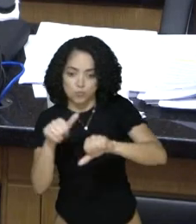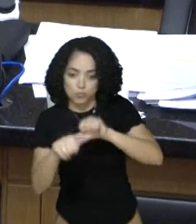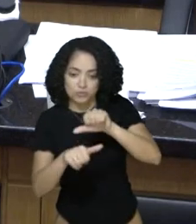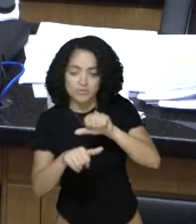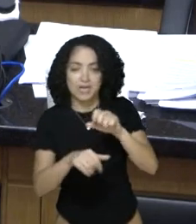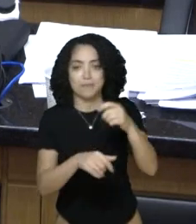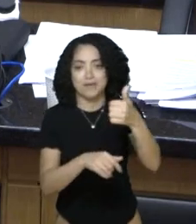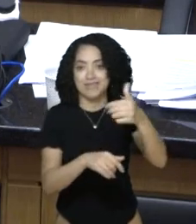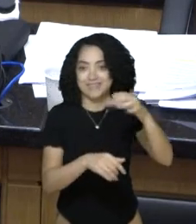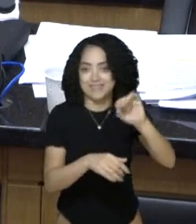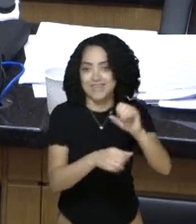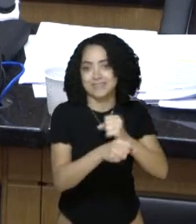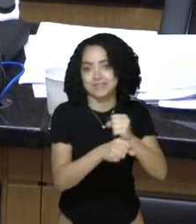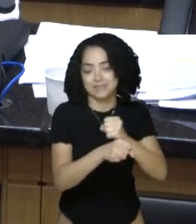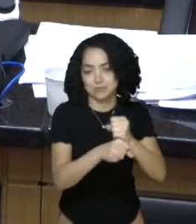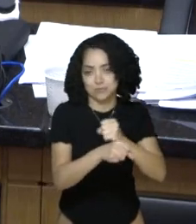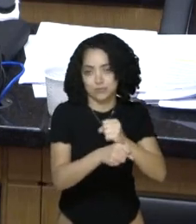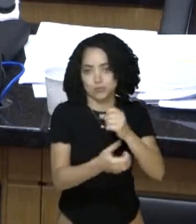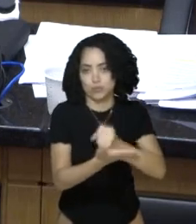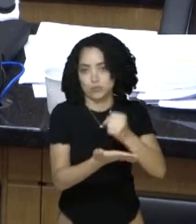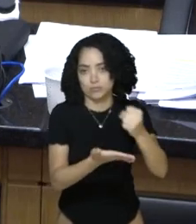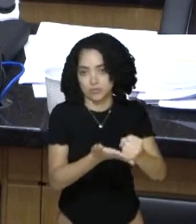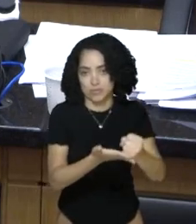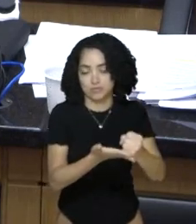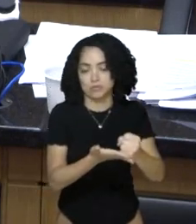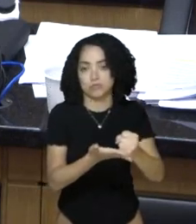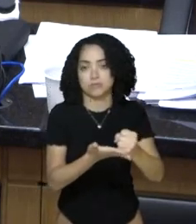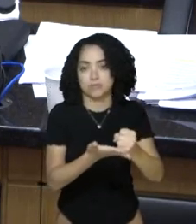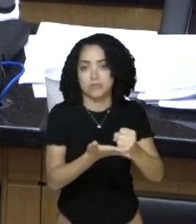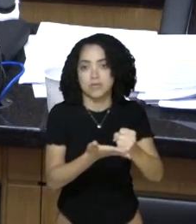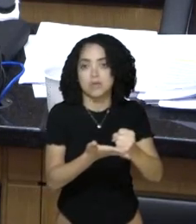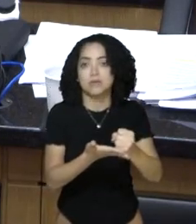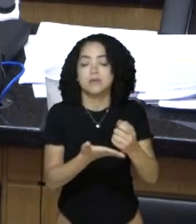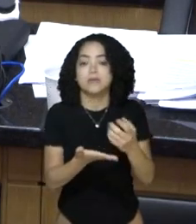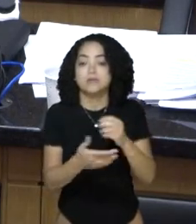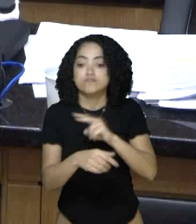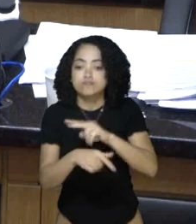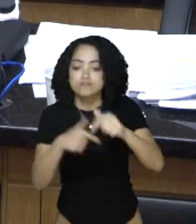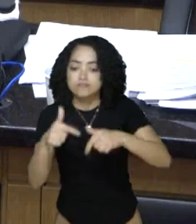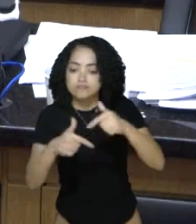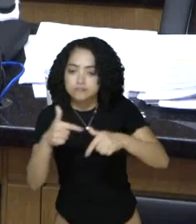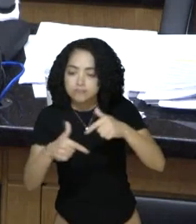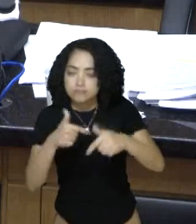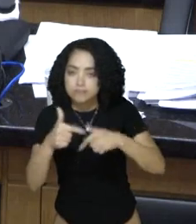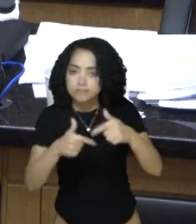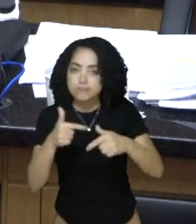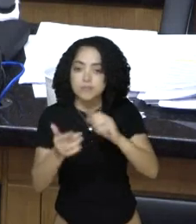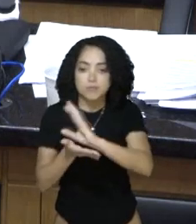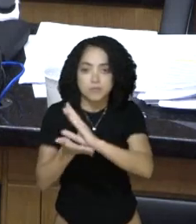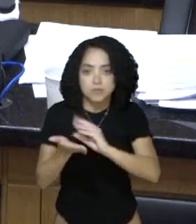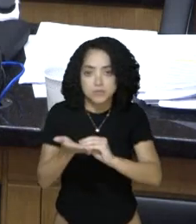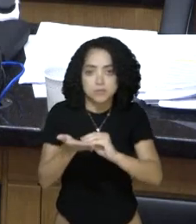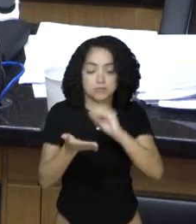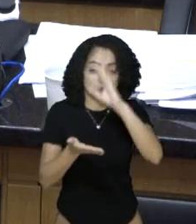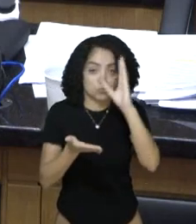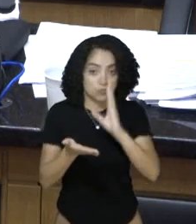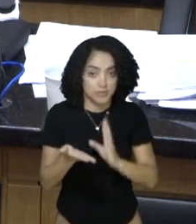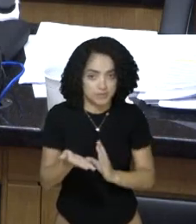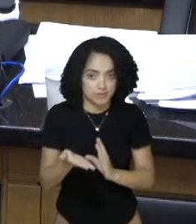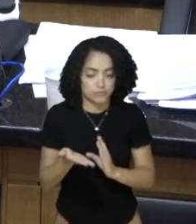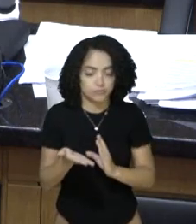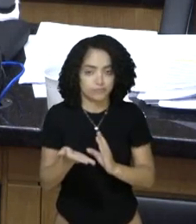Santa Catarina dá o exemplo de geração de empregos, deputado Padre Pedro, no Brasil. de